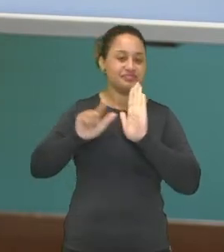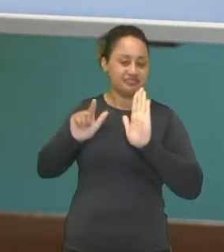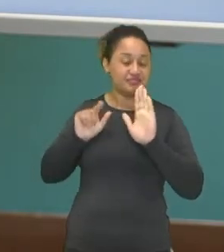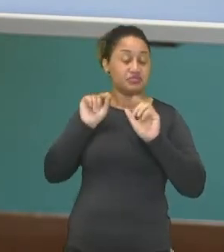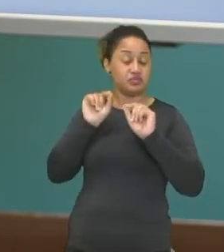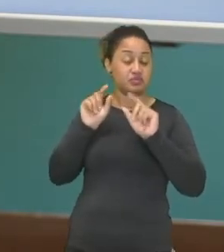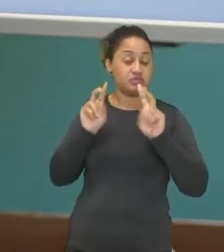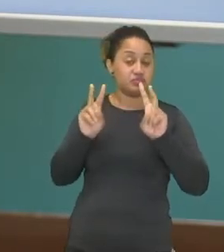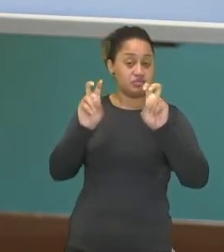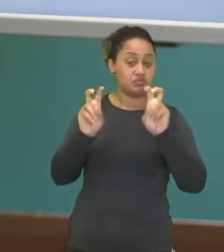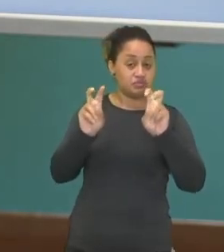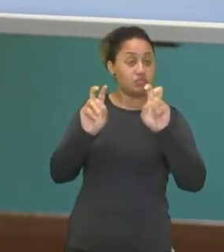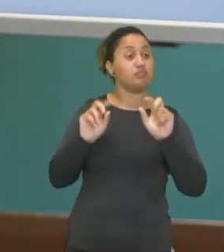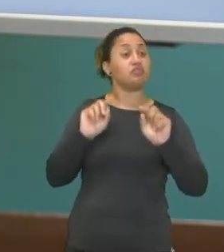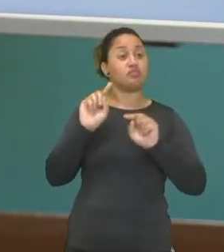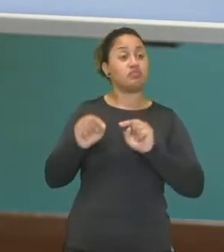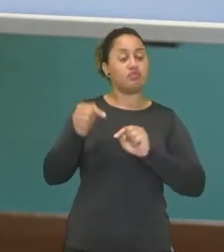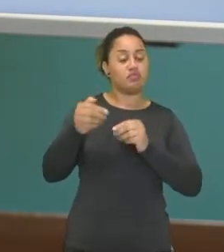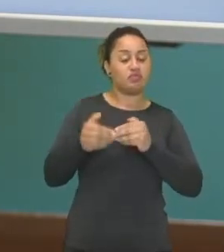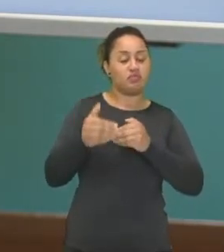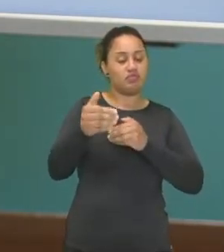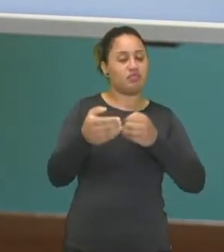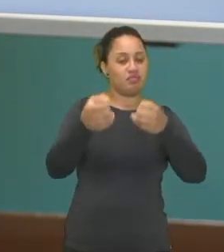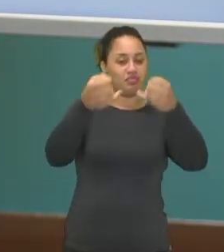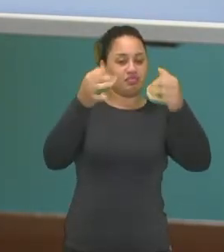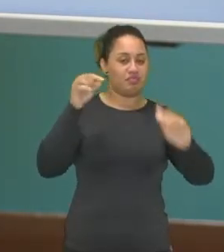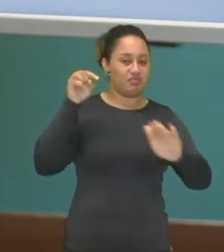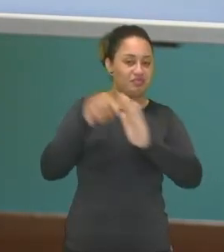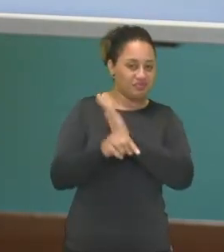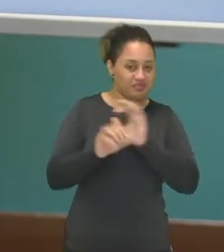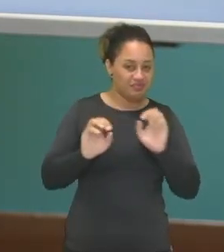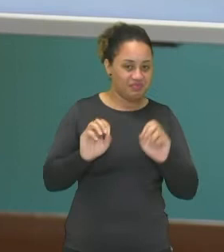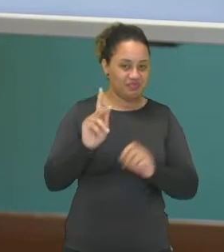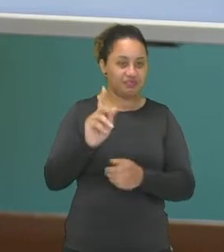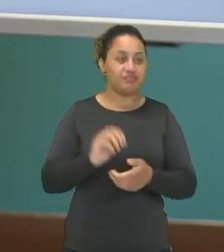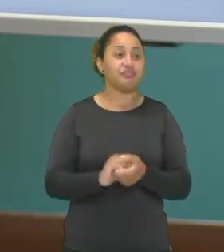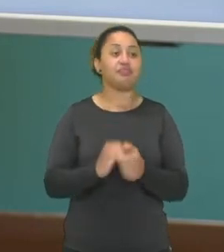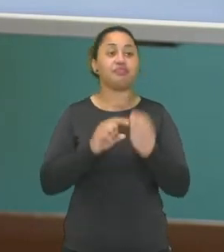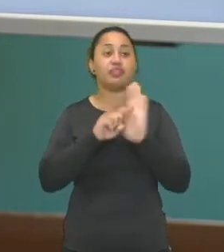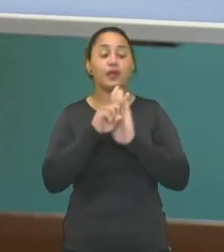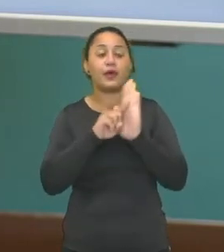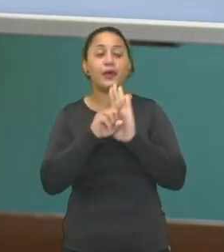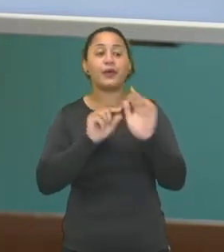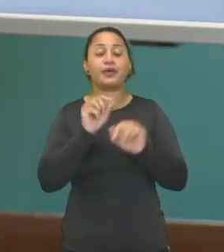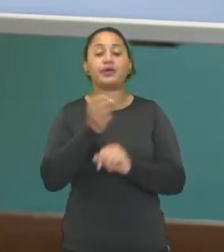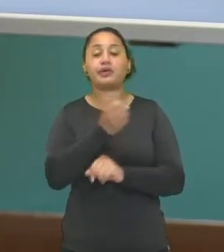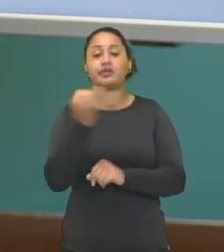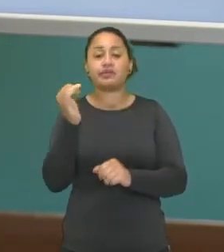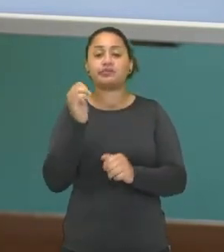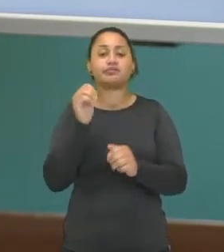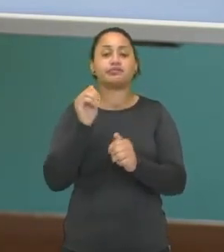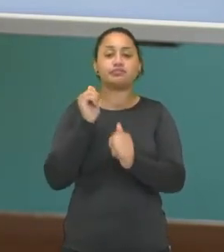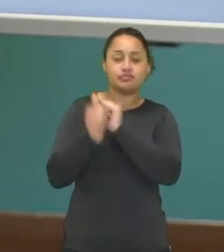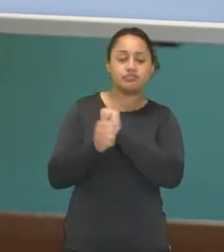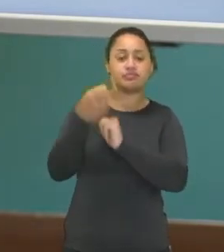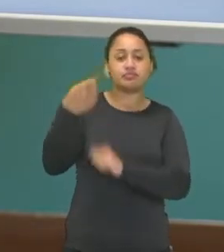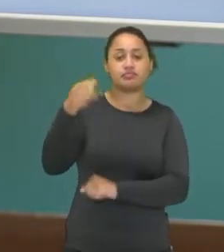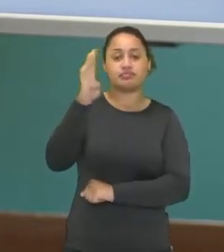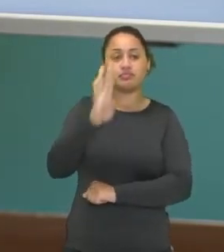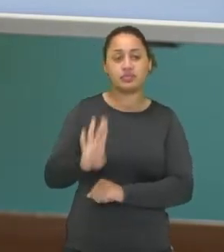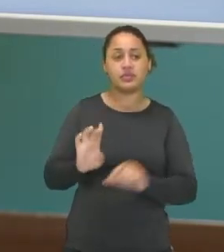esse assunto para depois a gente entrar com tudo nele, tá? Pesquise quais atletas brasileiros